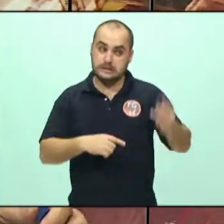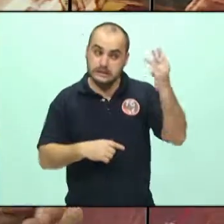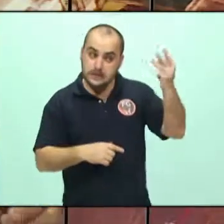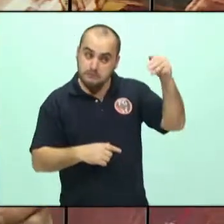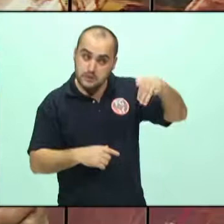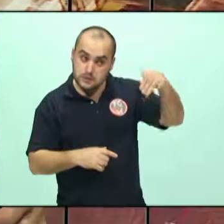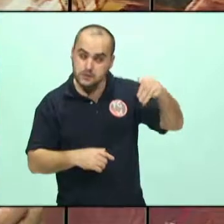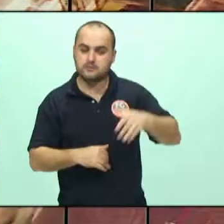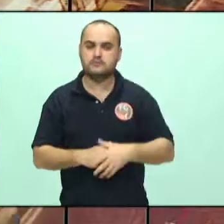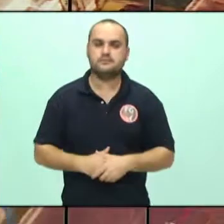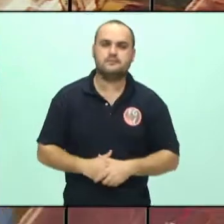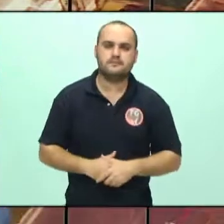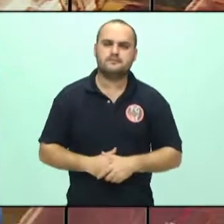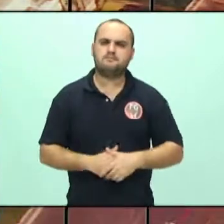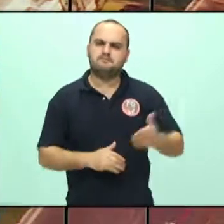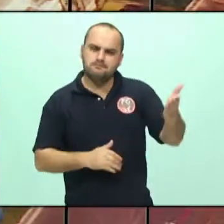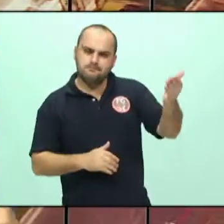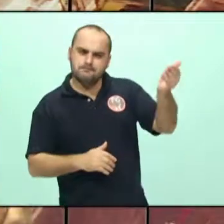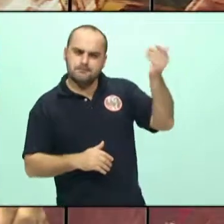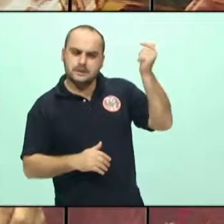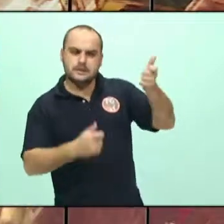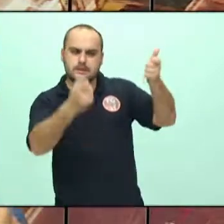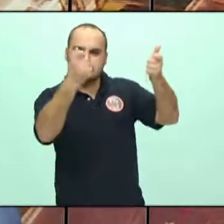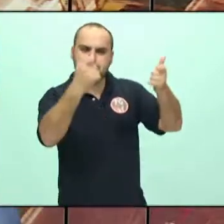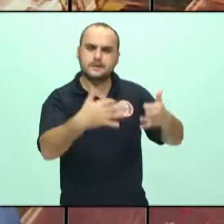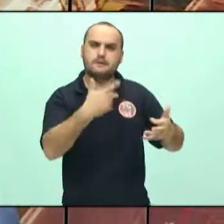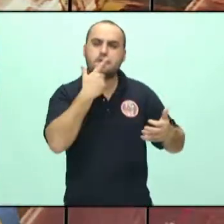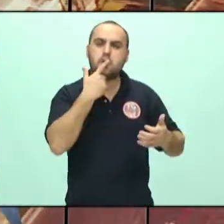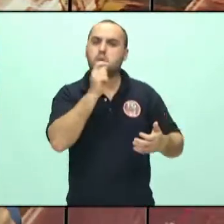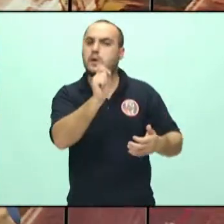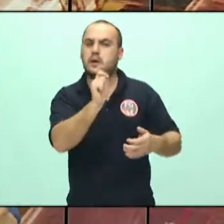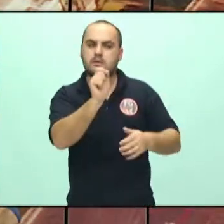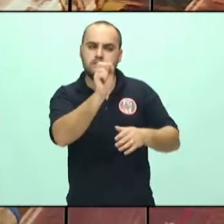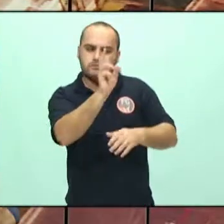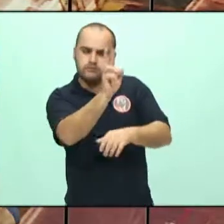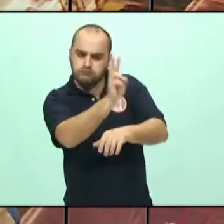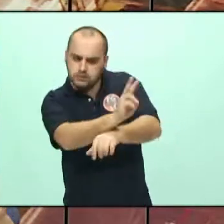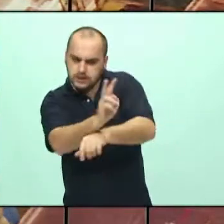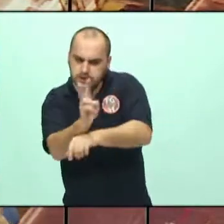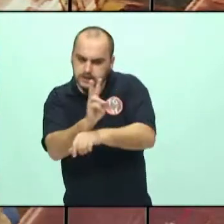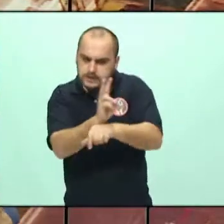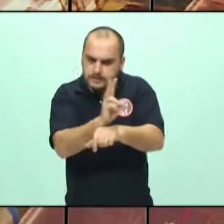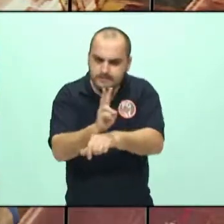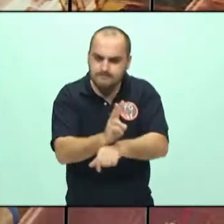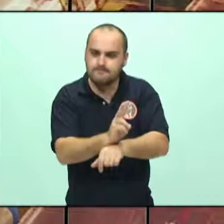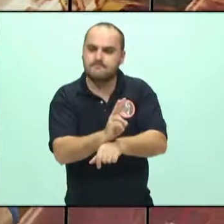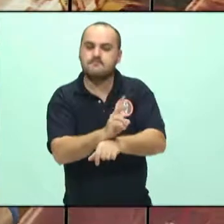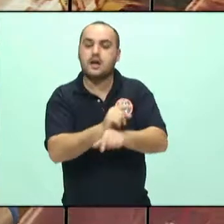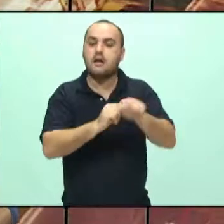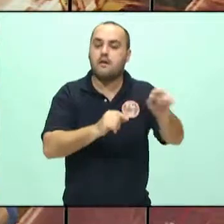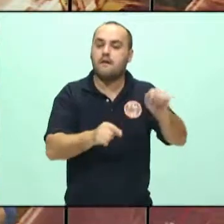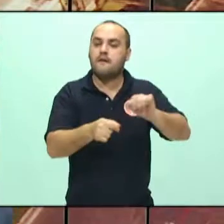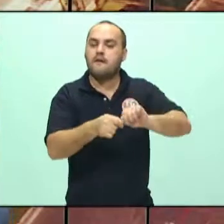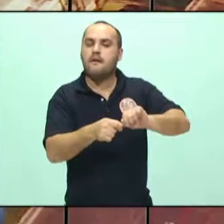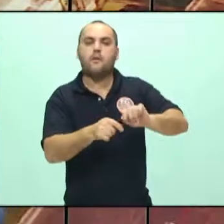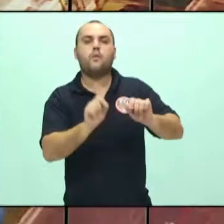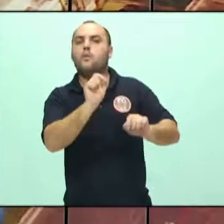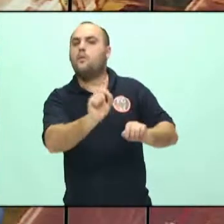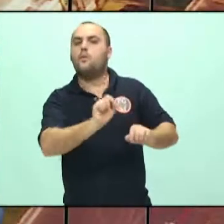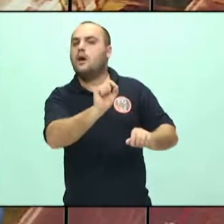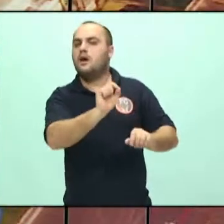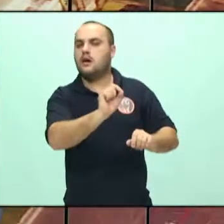Há dias o senhor se reportou sobre a fiscalização que o senhor vem fazendo, sobre a